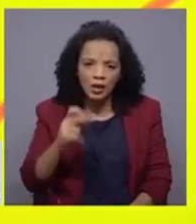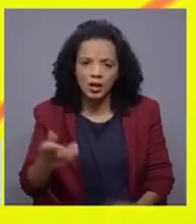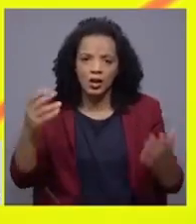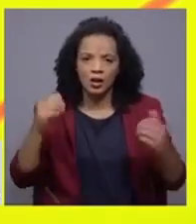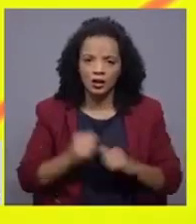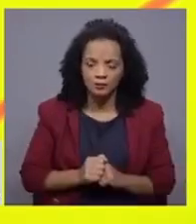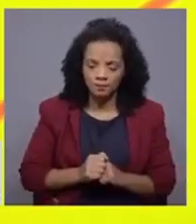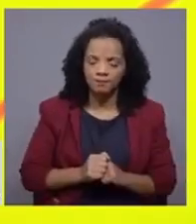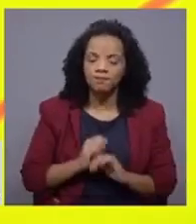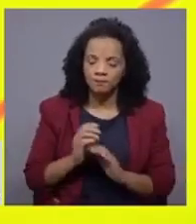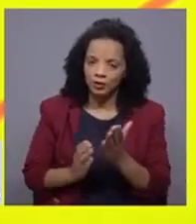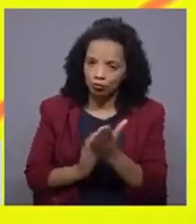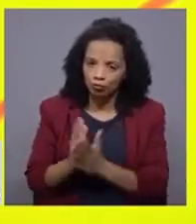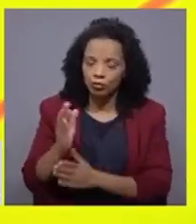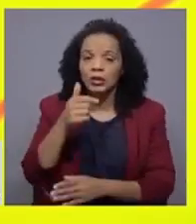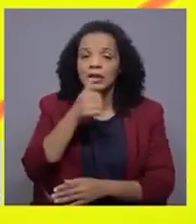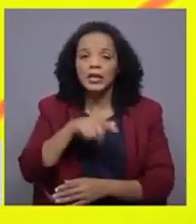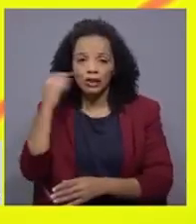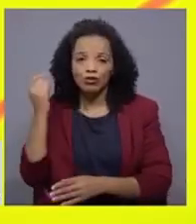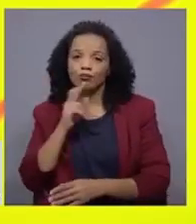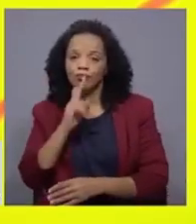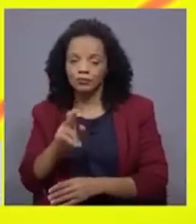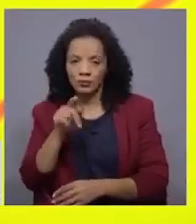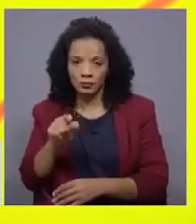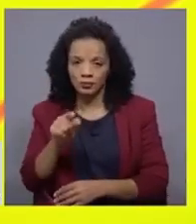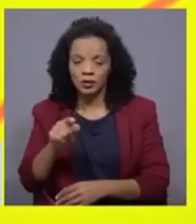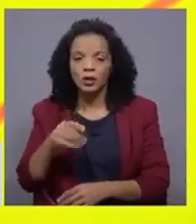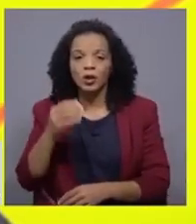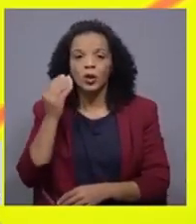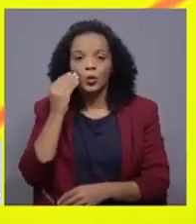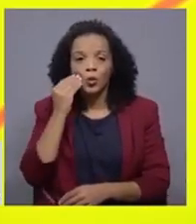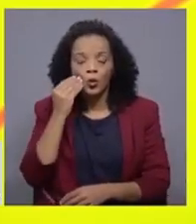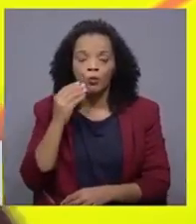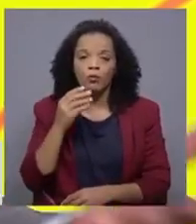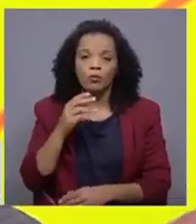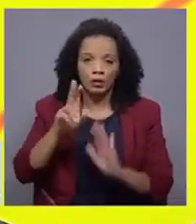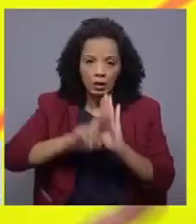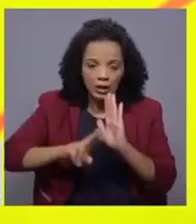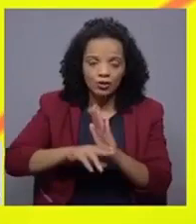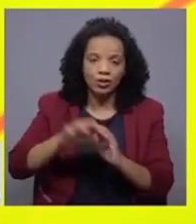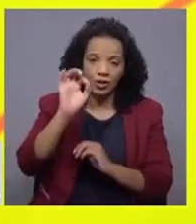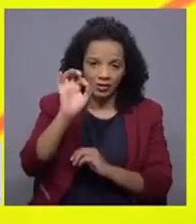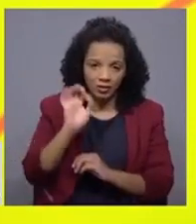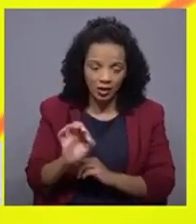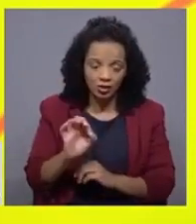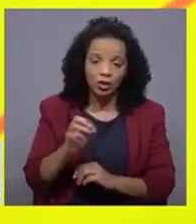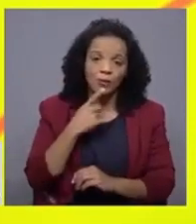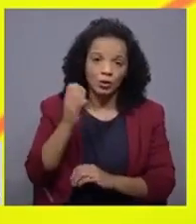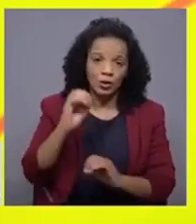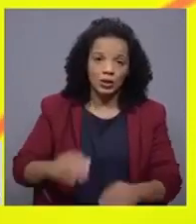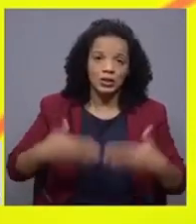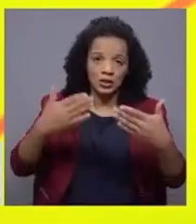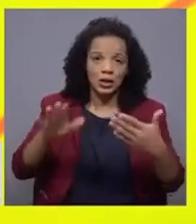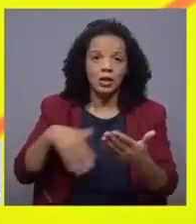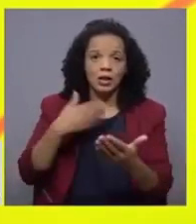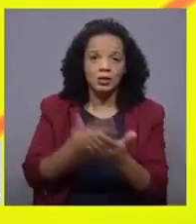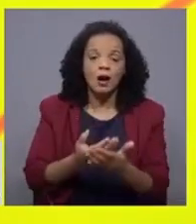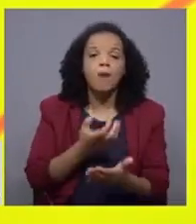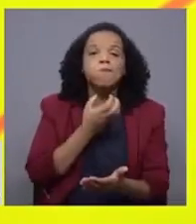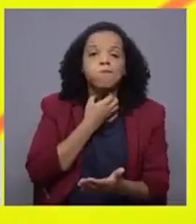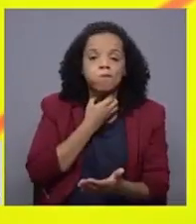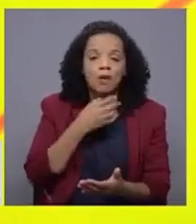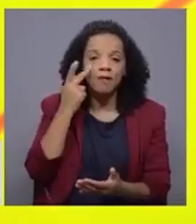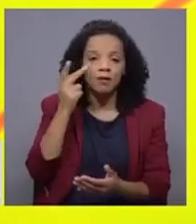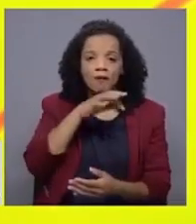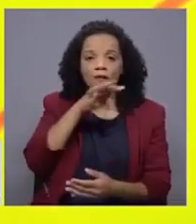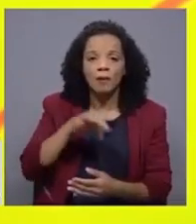touradas. Inês, responder a esta questão, ou seja, até que ponto é que essa regulamentação e as taxas, que foi a questão que eu pus inicialmente, pode asfixiar vida